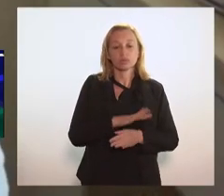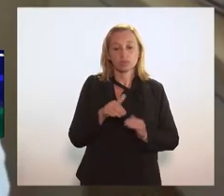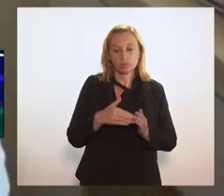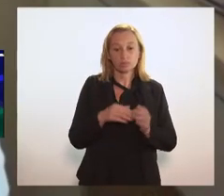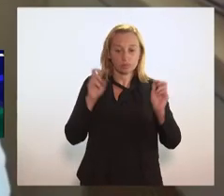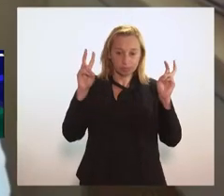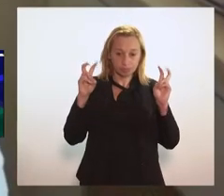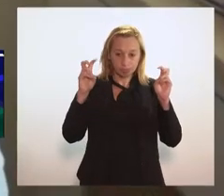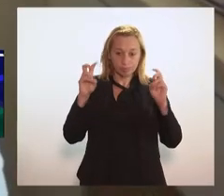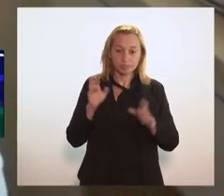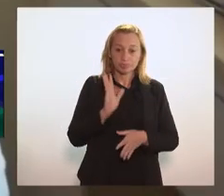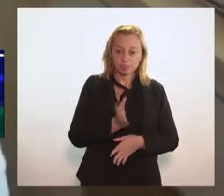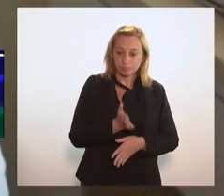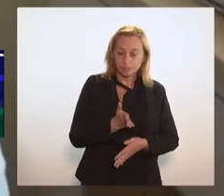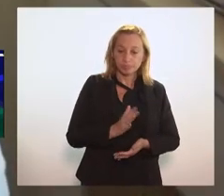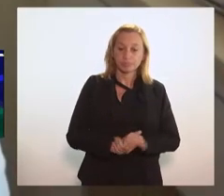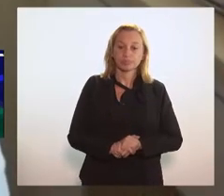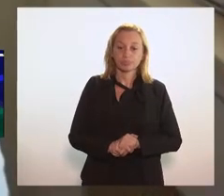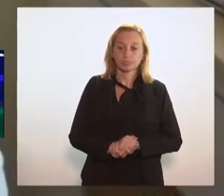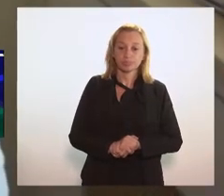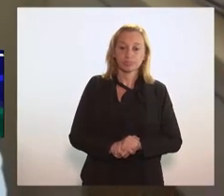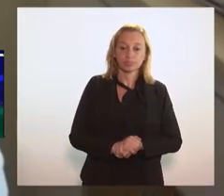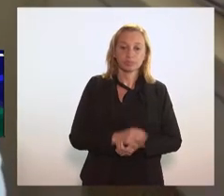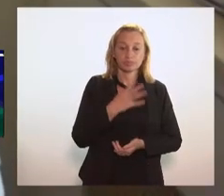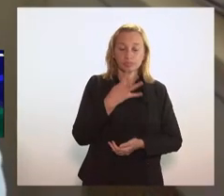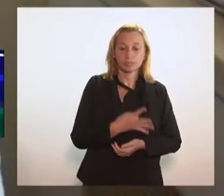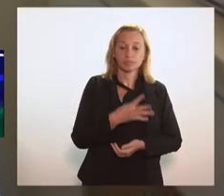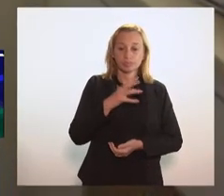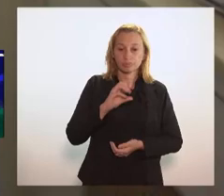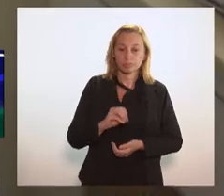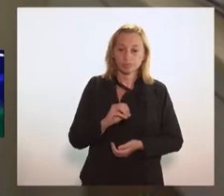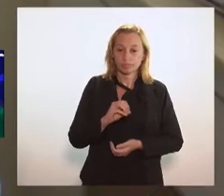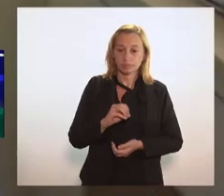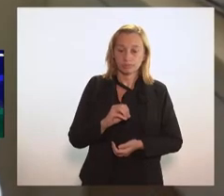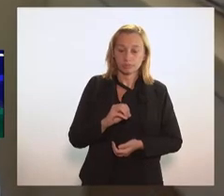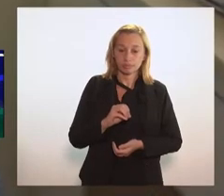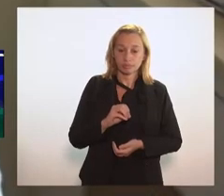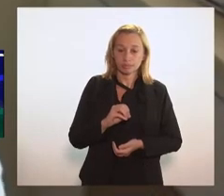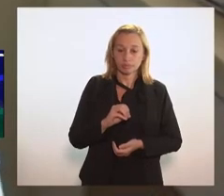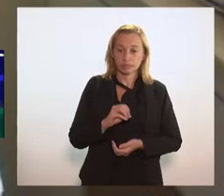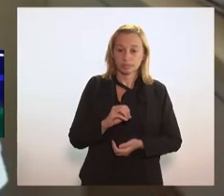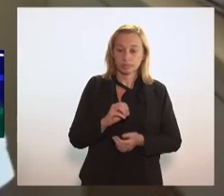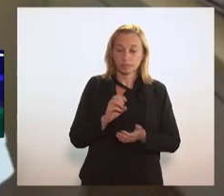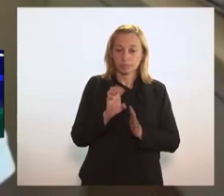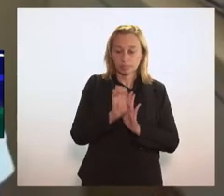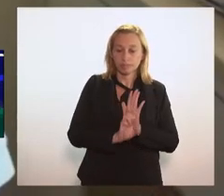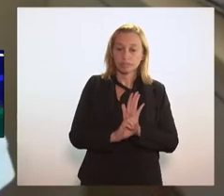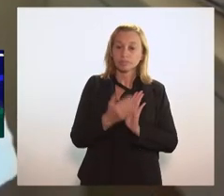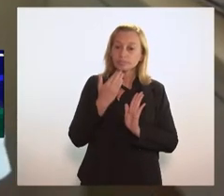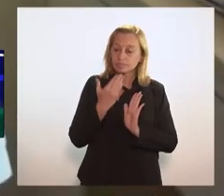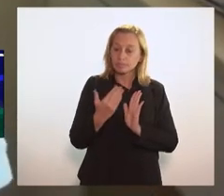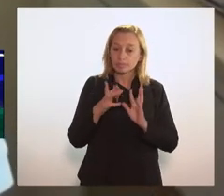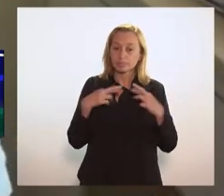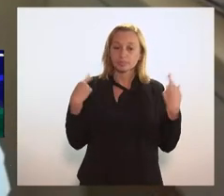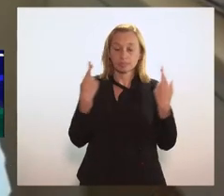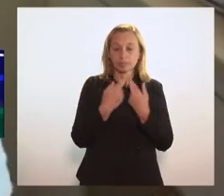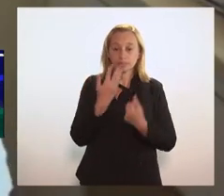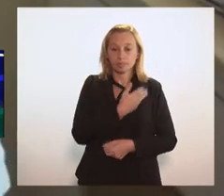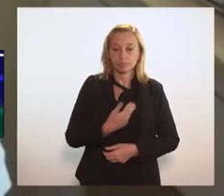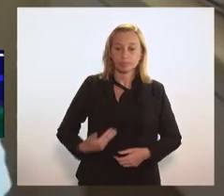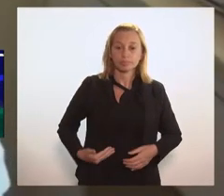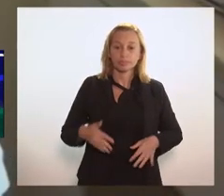questões, já que tem já 40 e tantas emendas, vamos que ter também uma audiência pública, né, para chamar